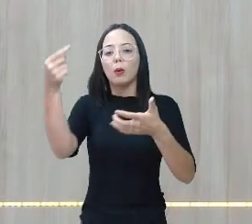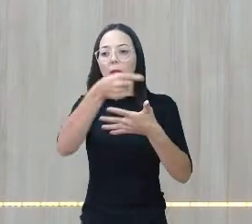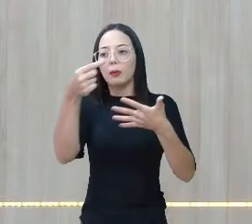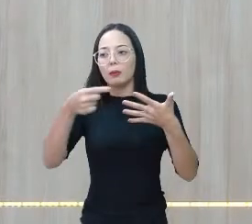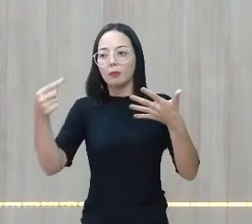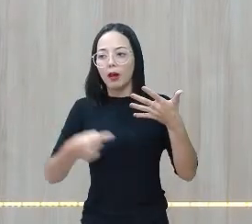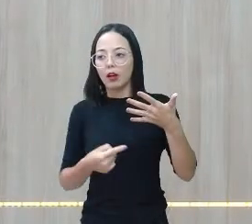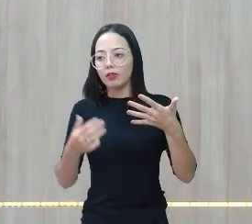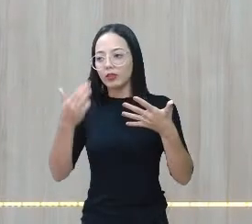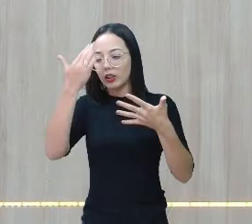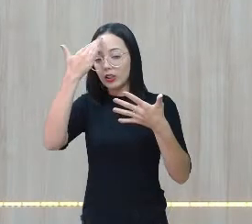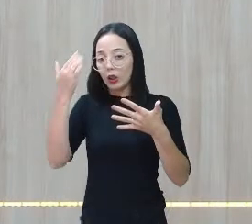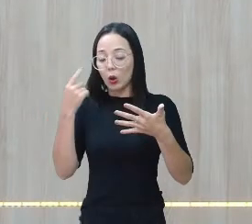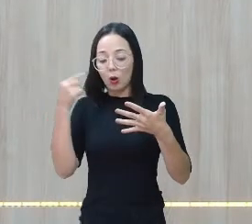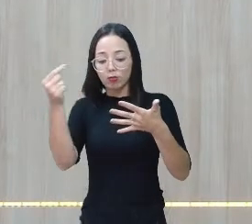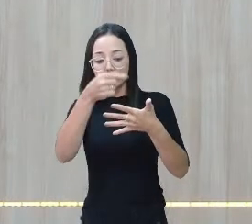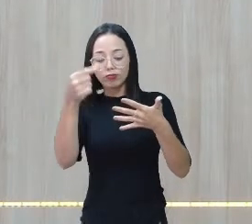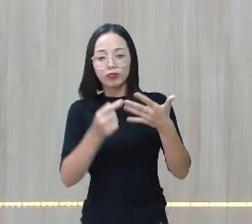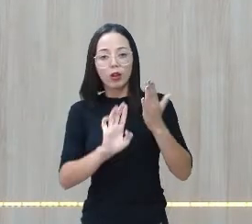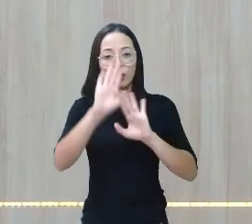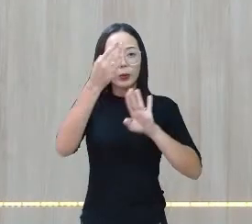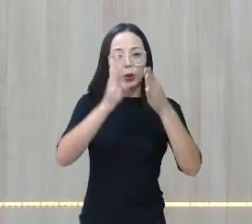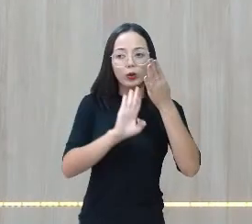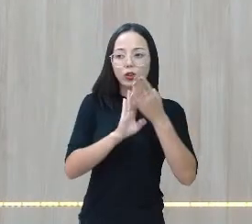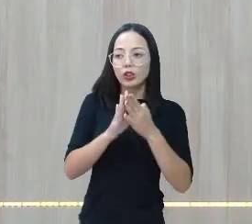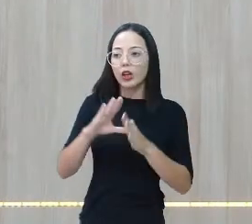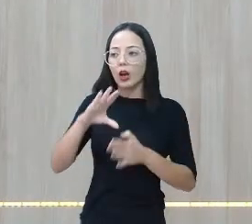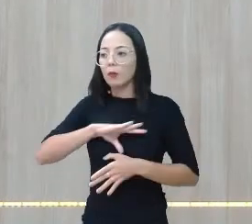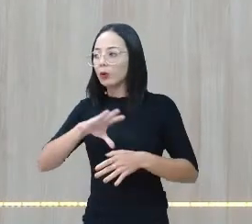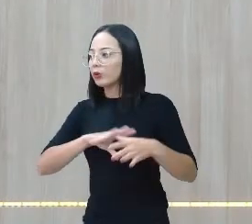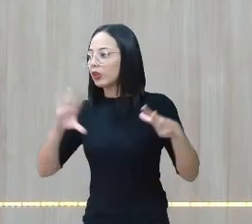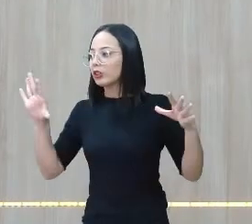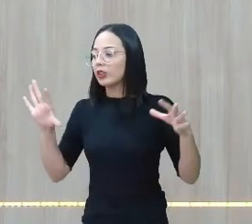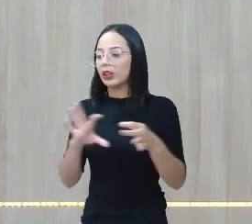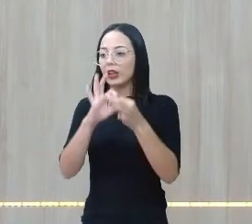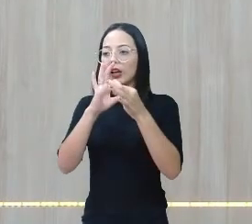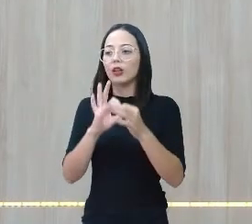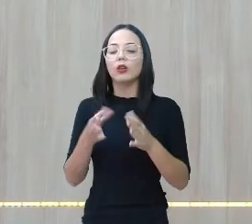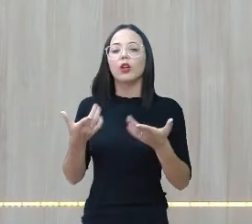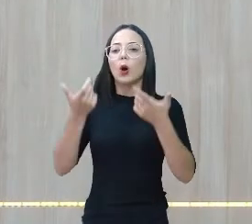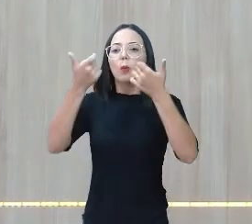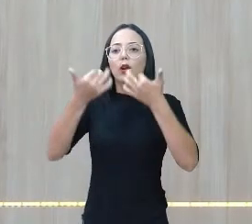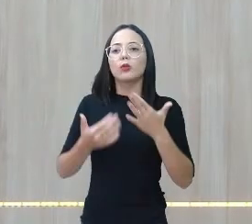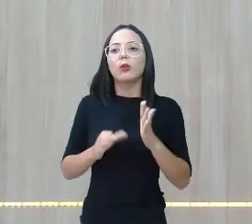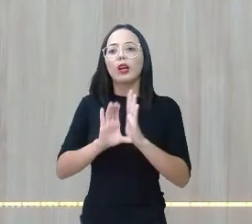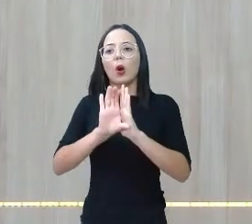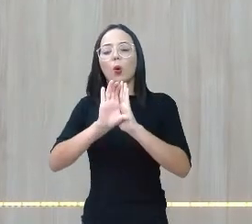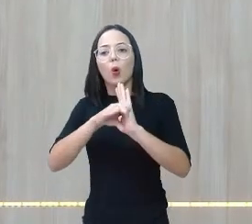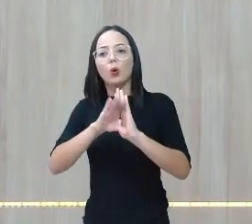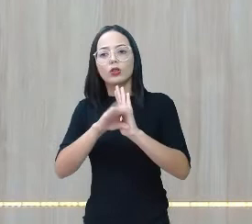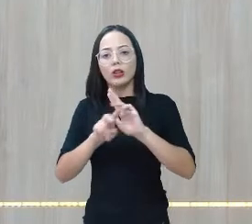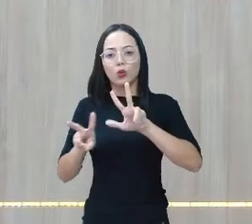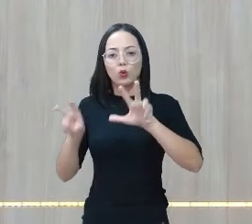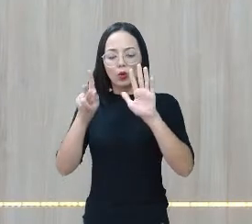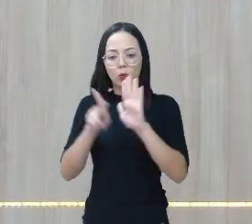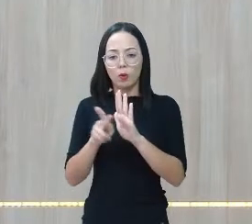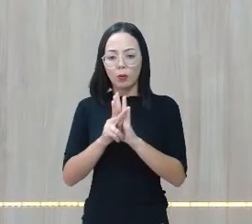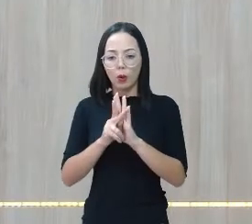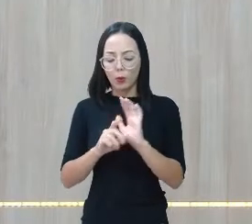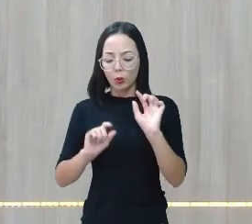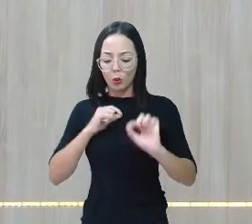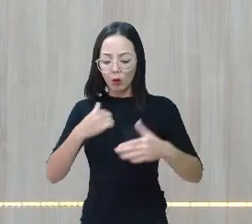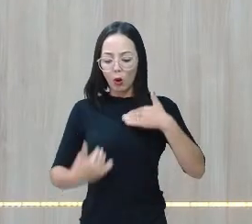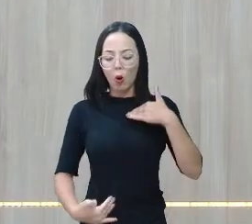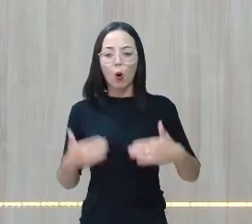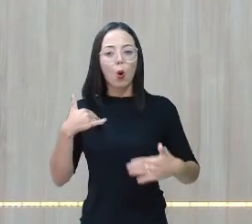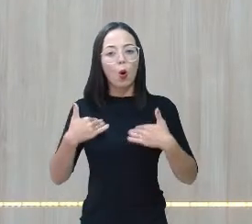a intertextualidade funcionando. E para explicar mais um pouquinho sobre esse conceito, sobre a parte fisiológica da captação